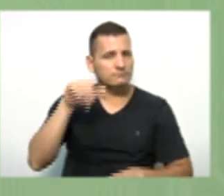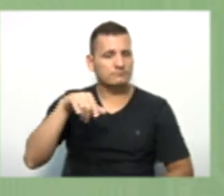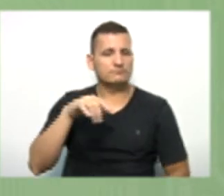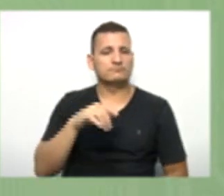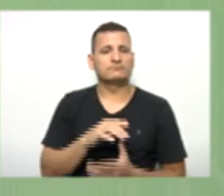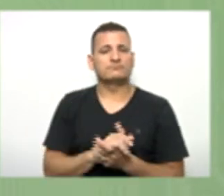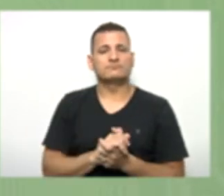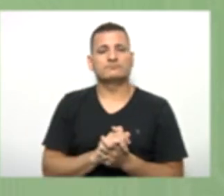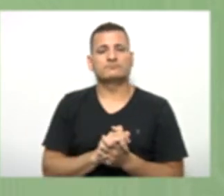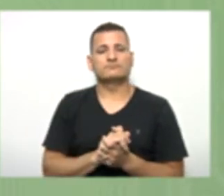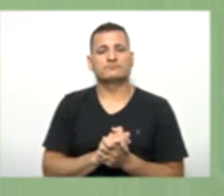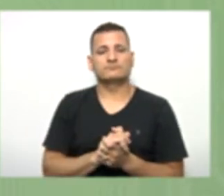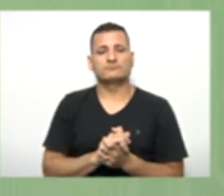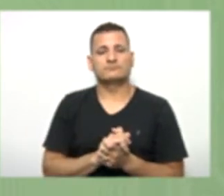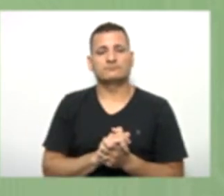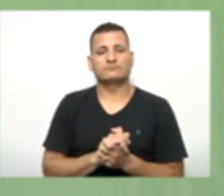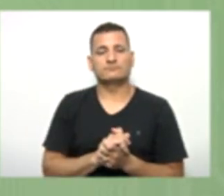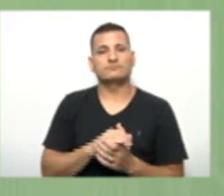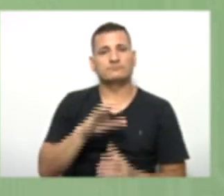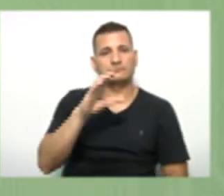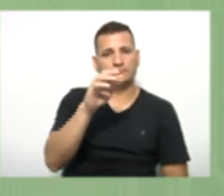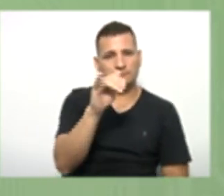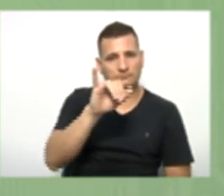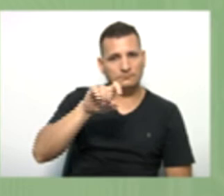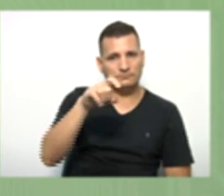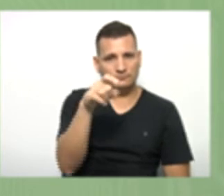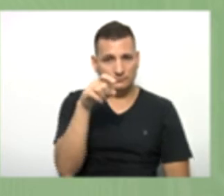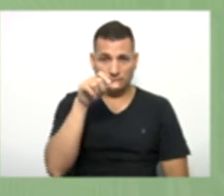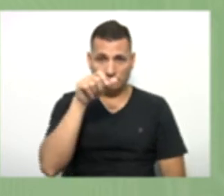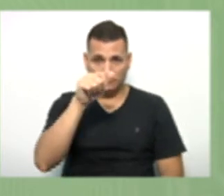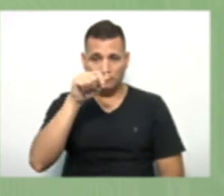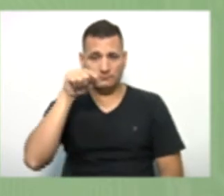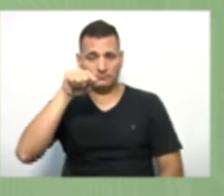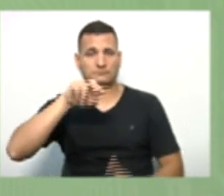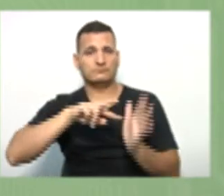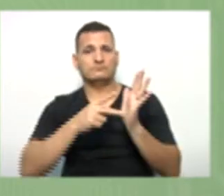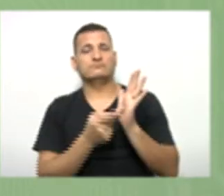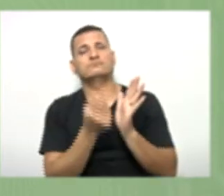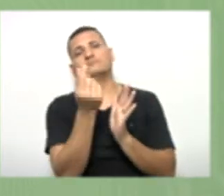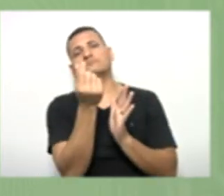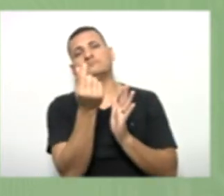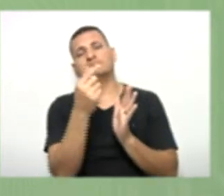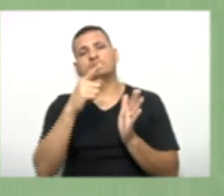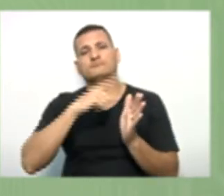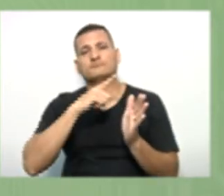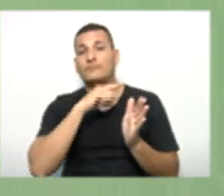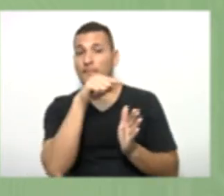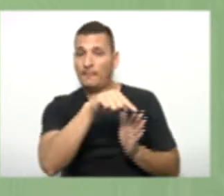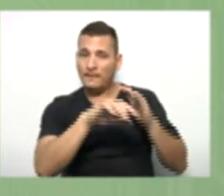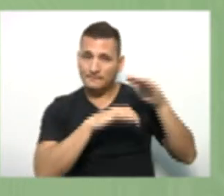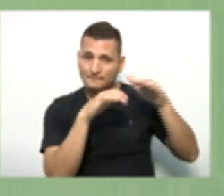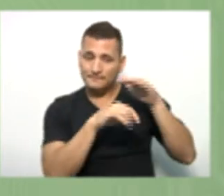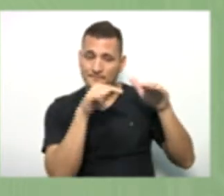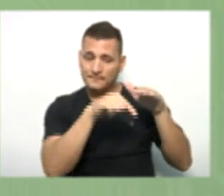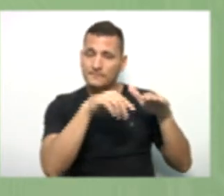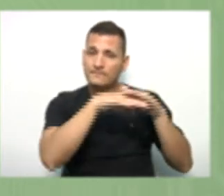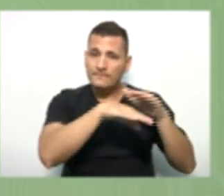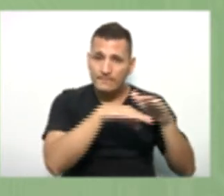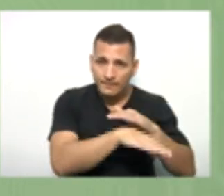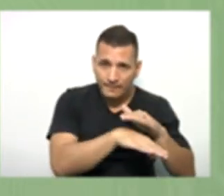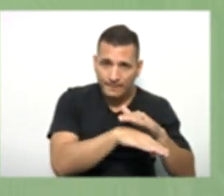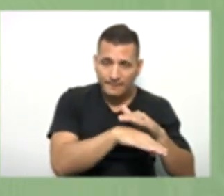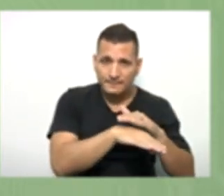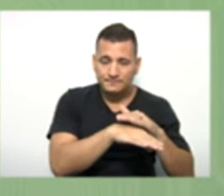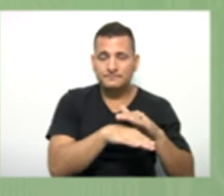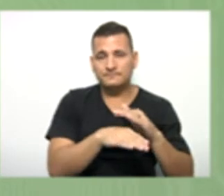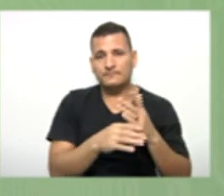Então, caixa e equivalente de caixa, né? Aquele dinheiro em espécie que eu tenho lá na minha empresa. E equivalentes de caixa são